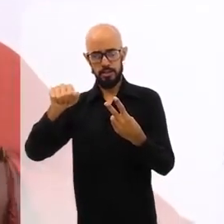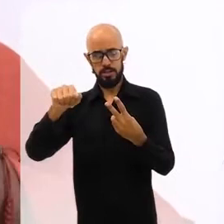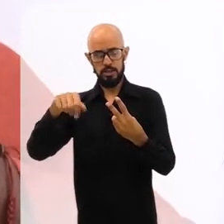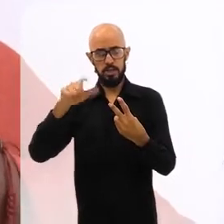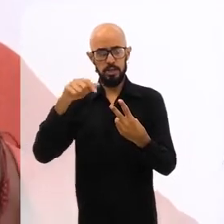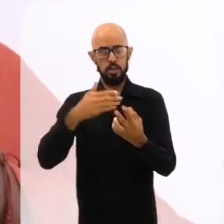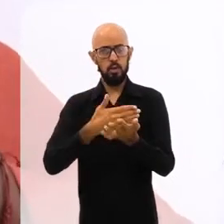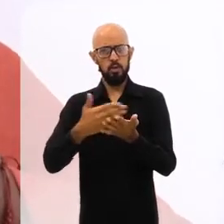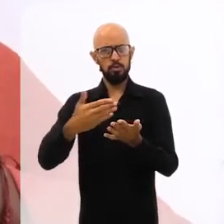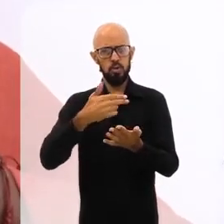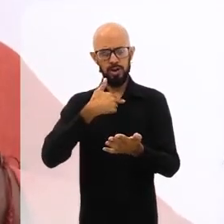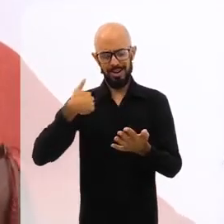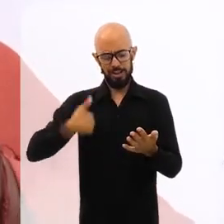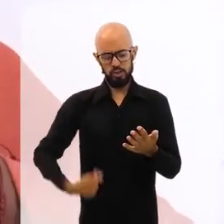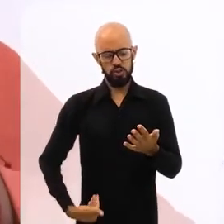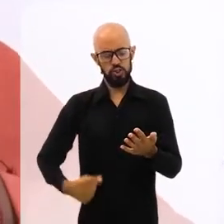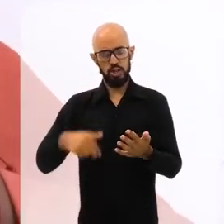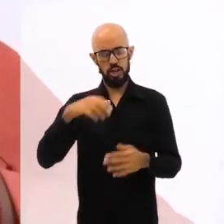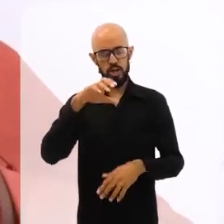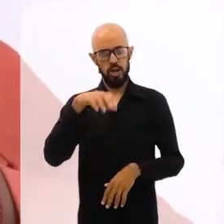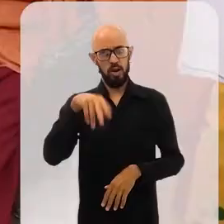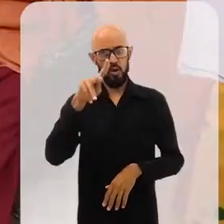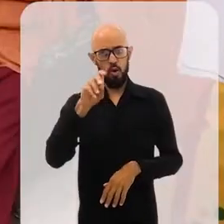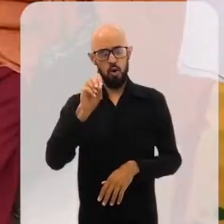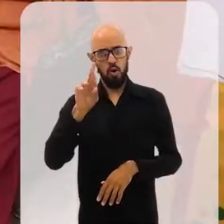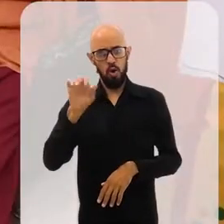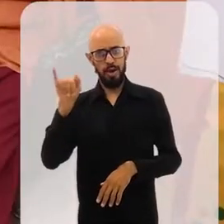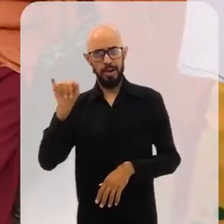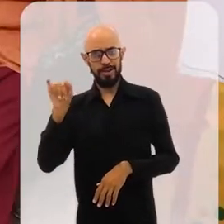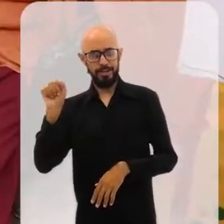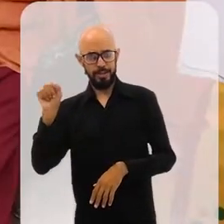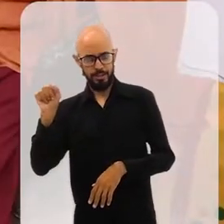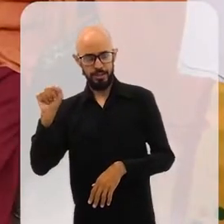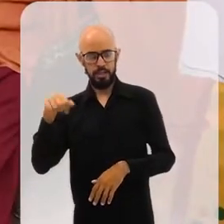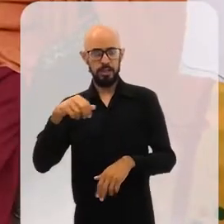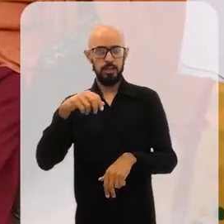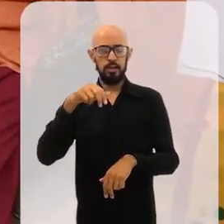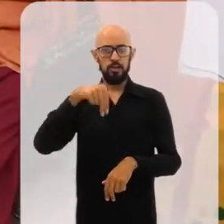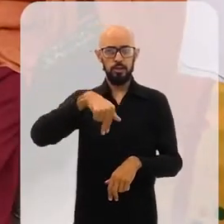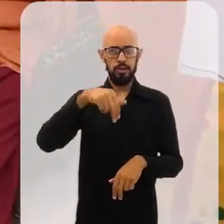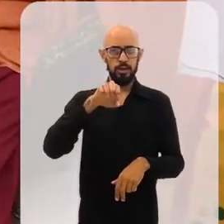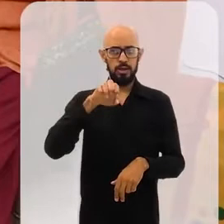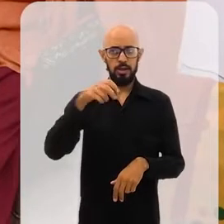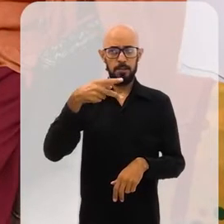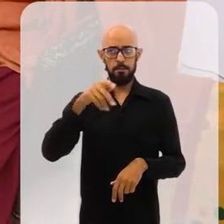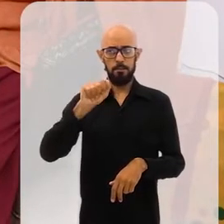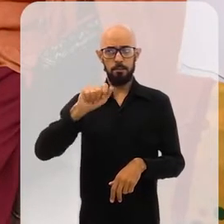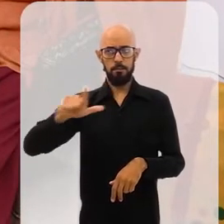floresceu na China, na Coreia, e algumas partes, Nepal,